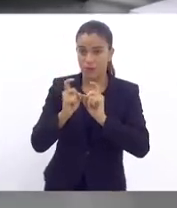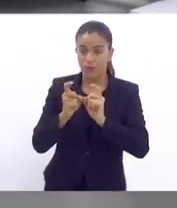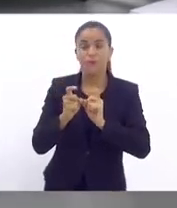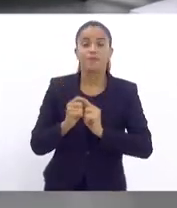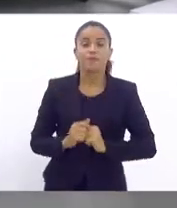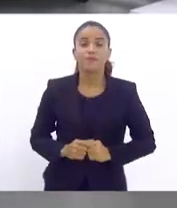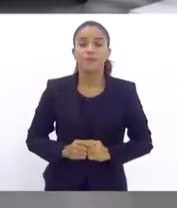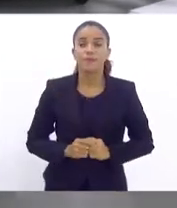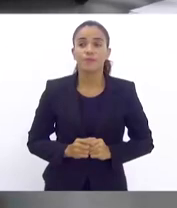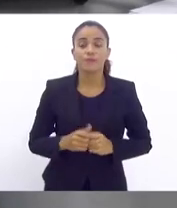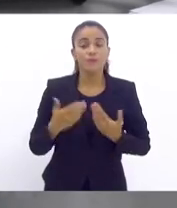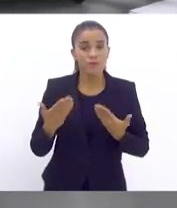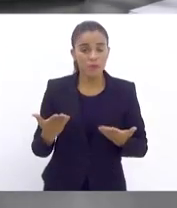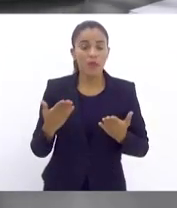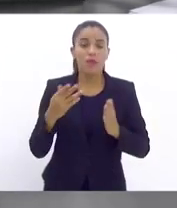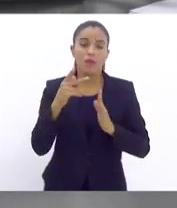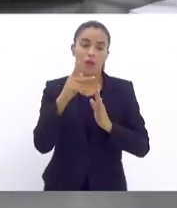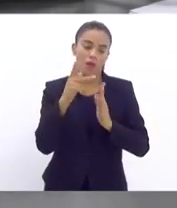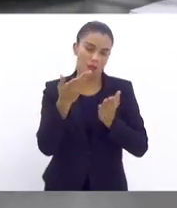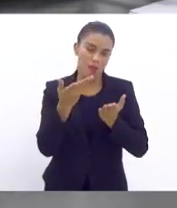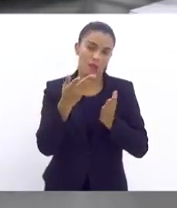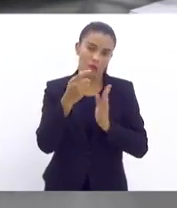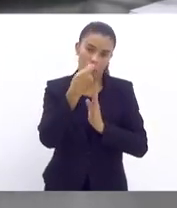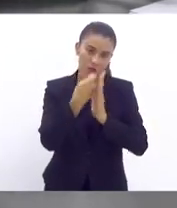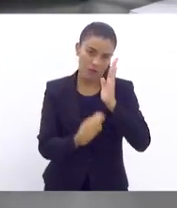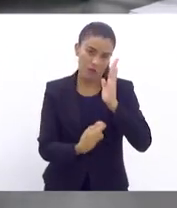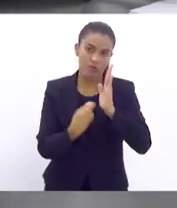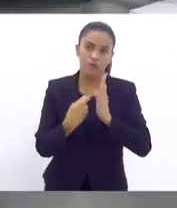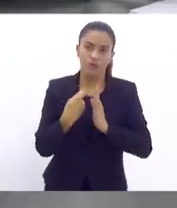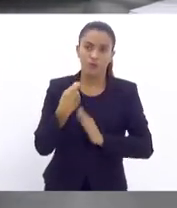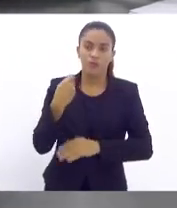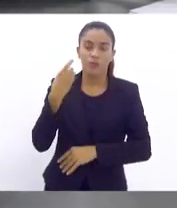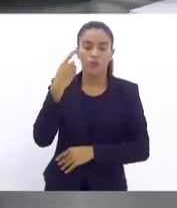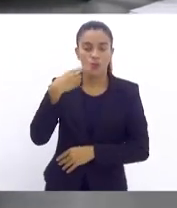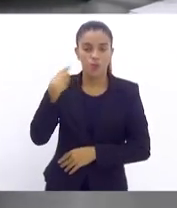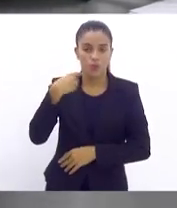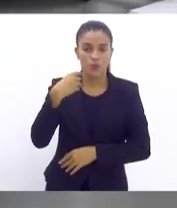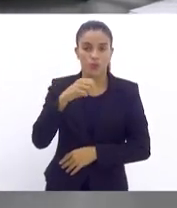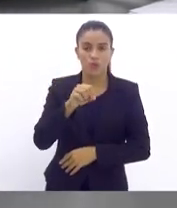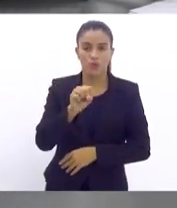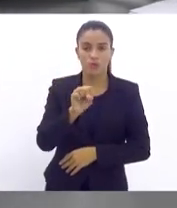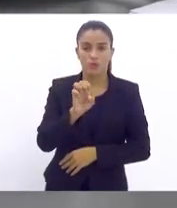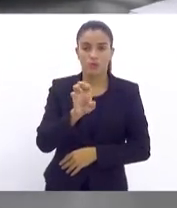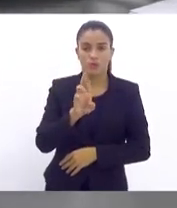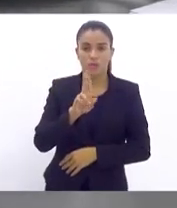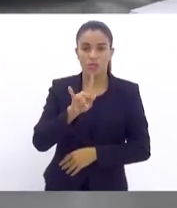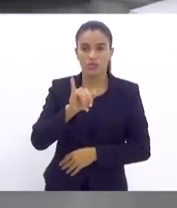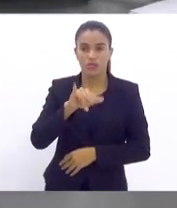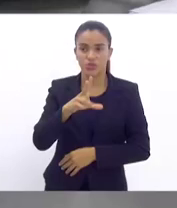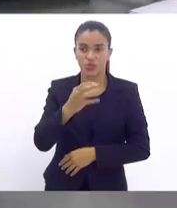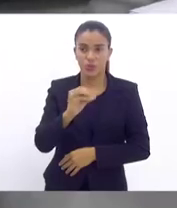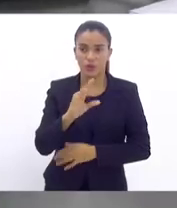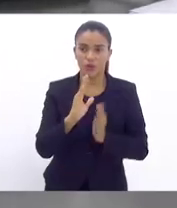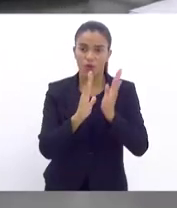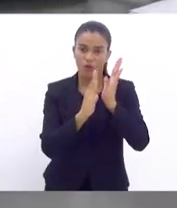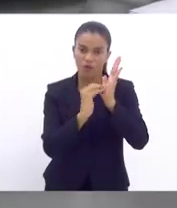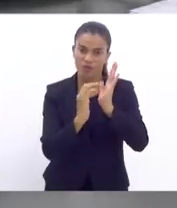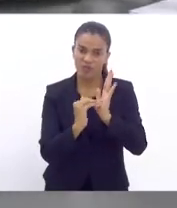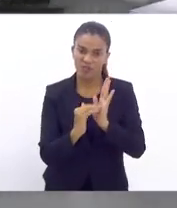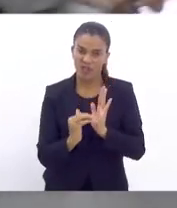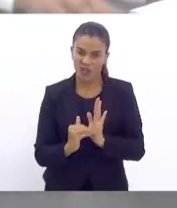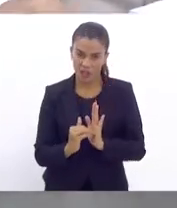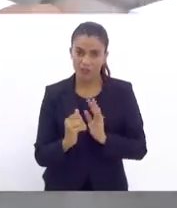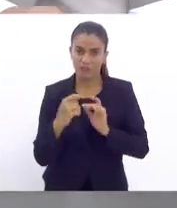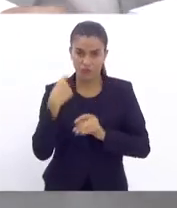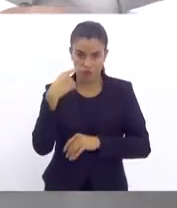Carlos Smith e é um projeto de relatoria do deputado Dr Serginho eu vou tirar os pareceres do deputado Dr Serginho